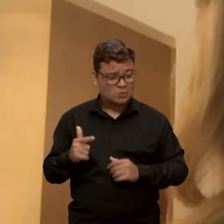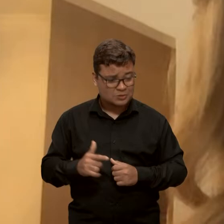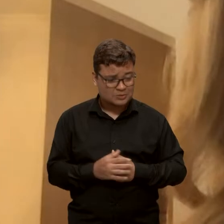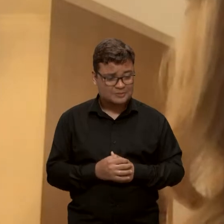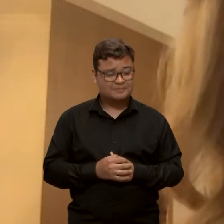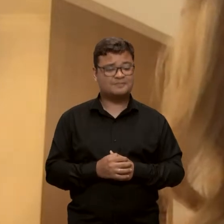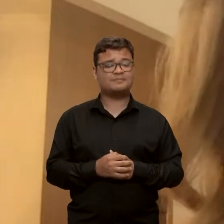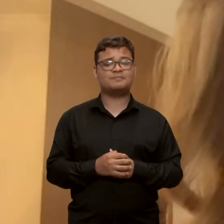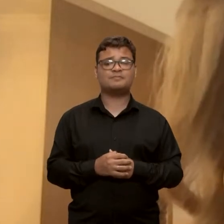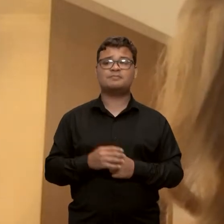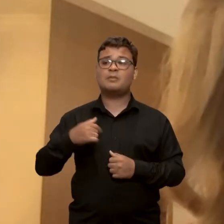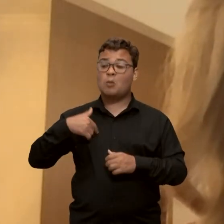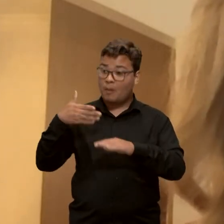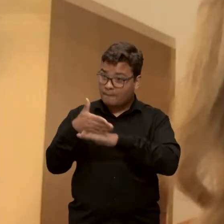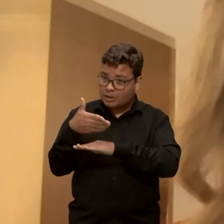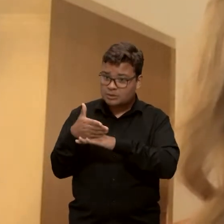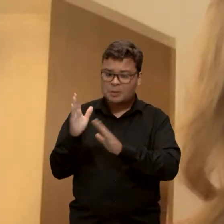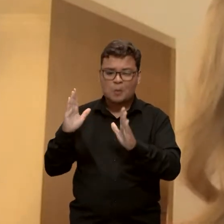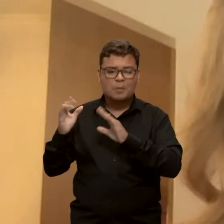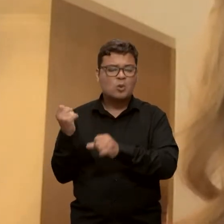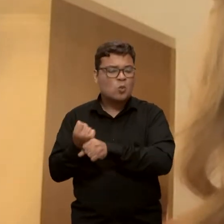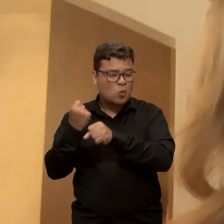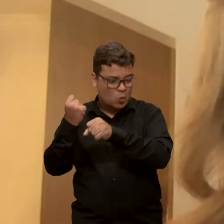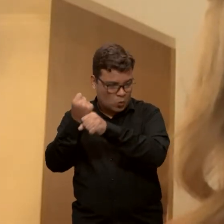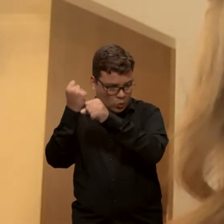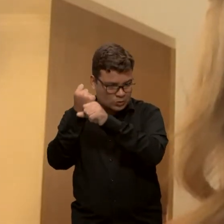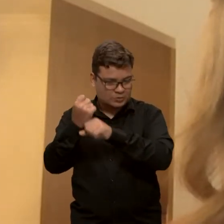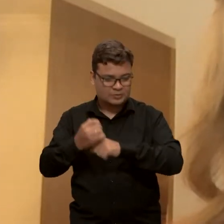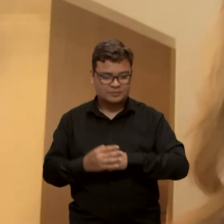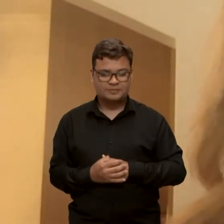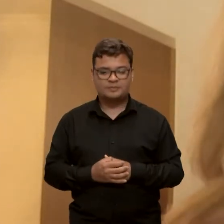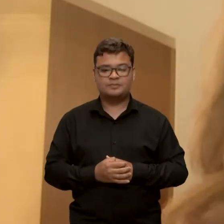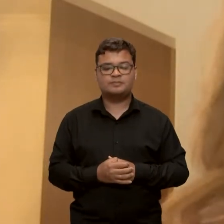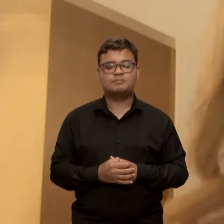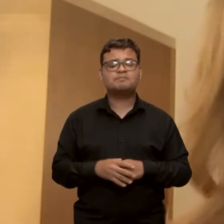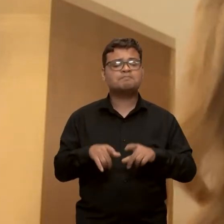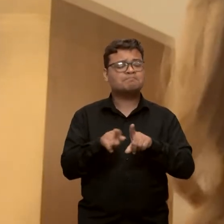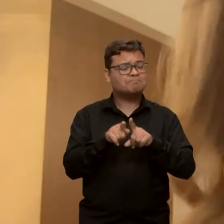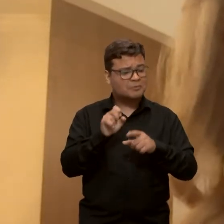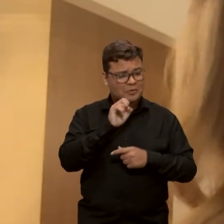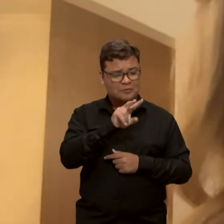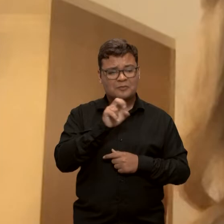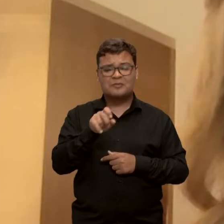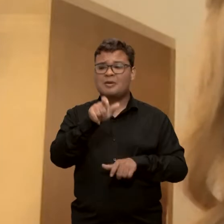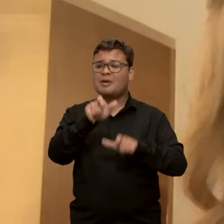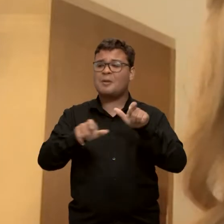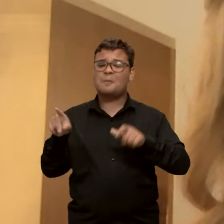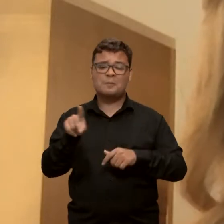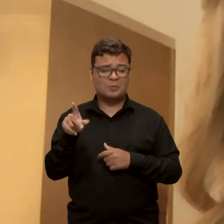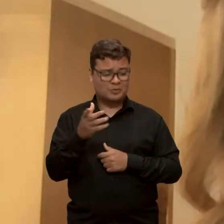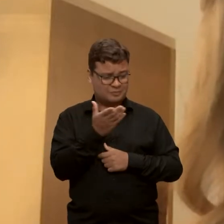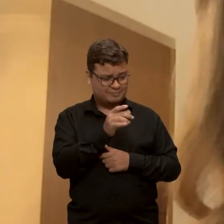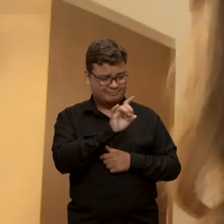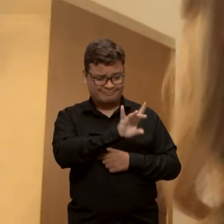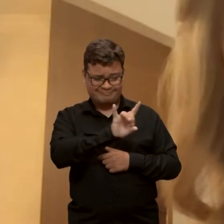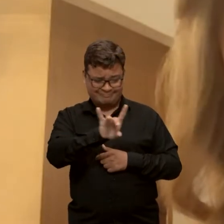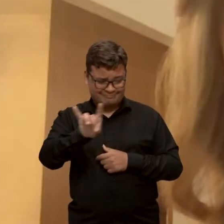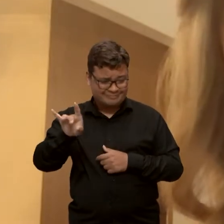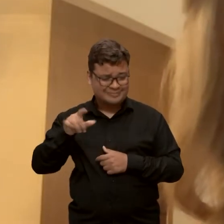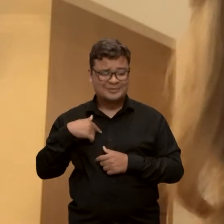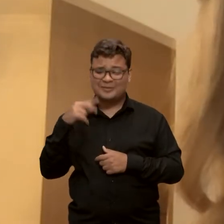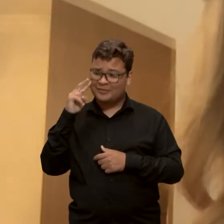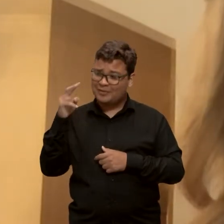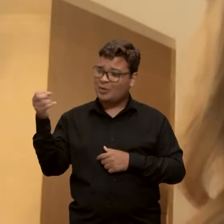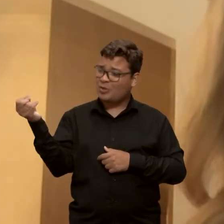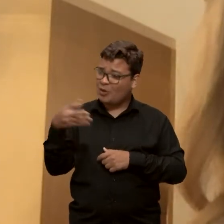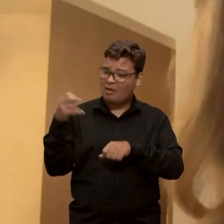aí participei da construção, tá? Vi vários professores chegar na